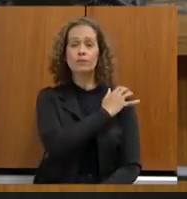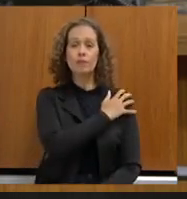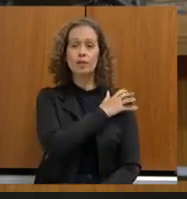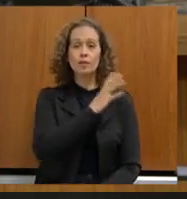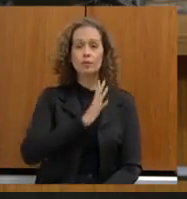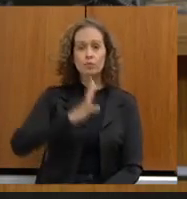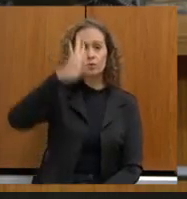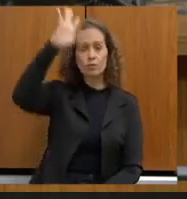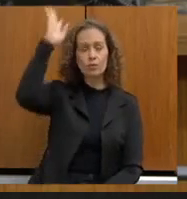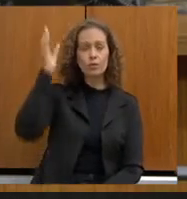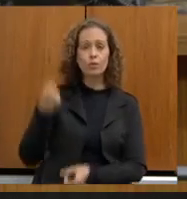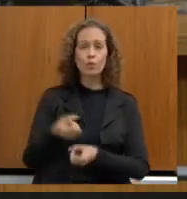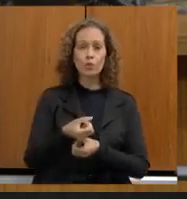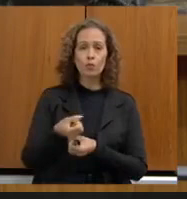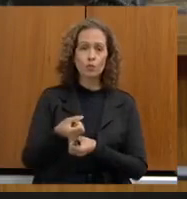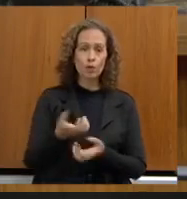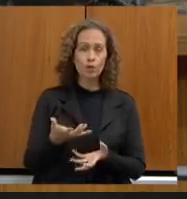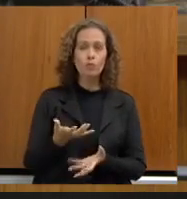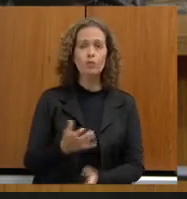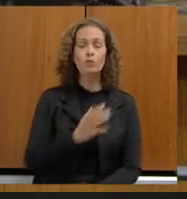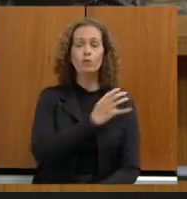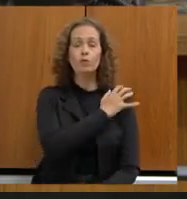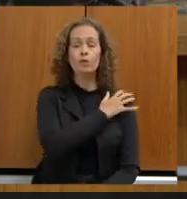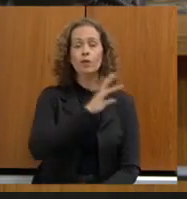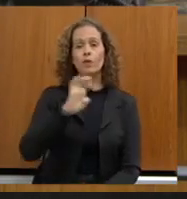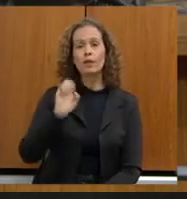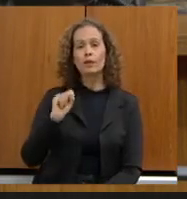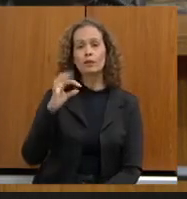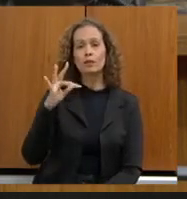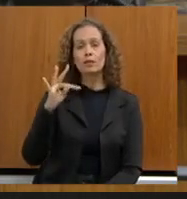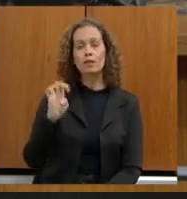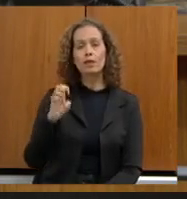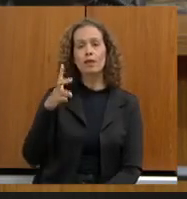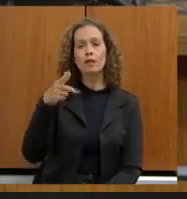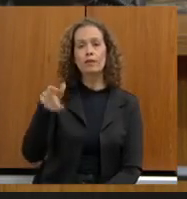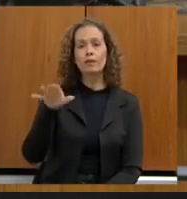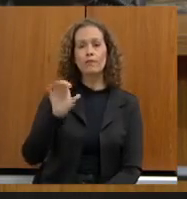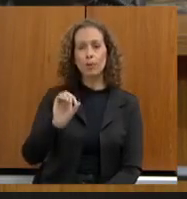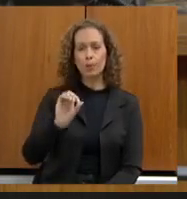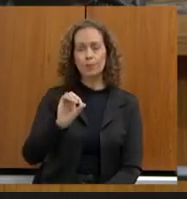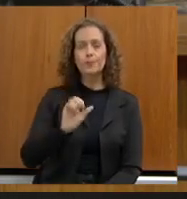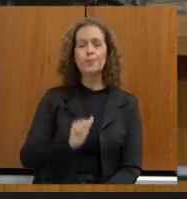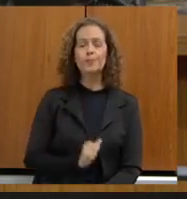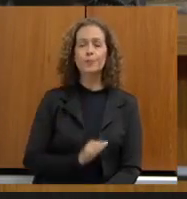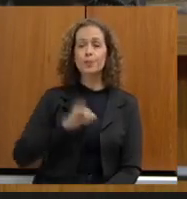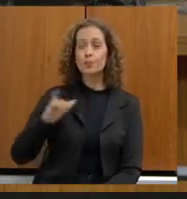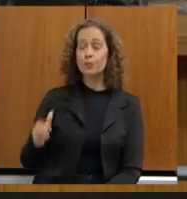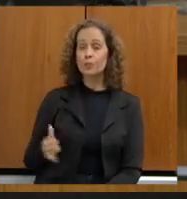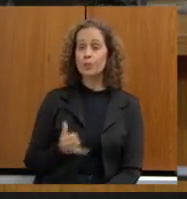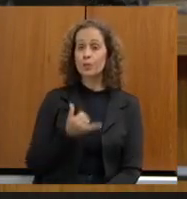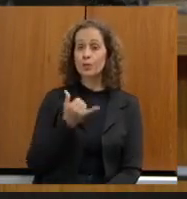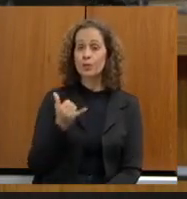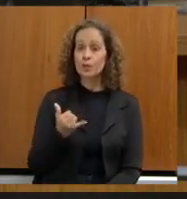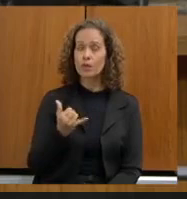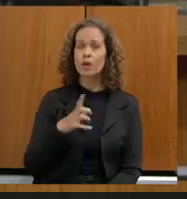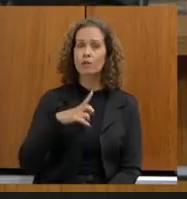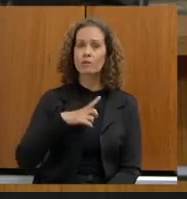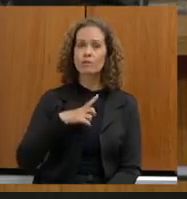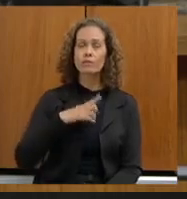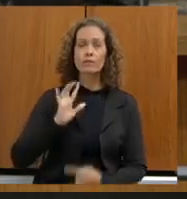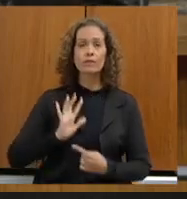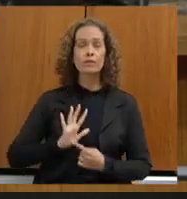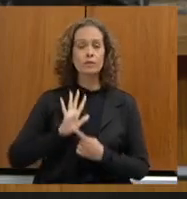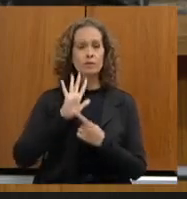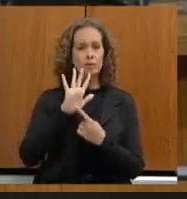Coronel Estevam e é nesta oportunidade nós temos uma